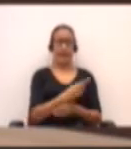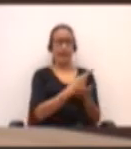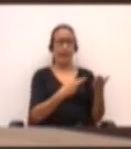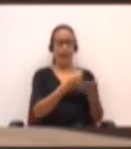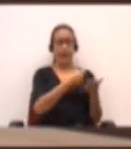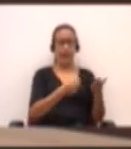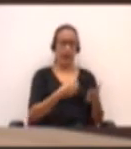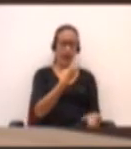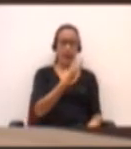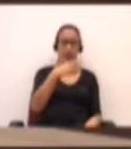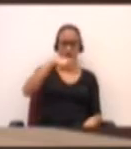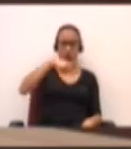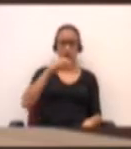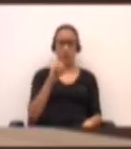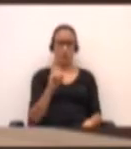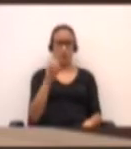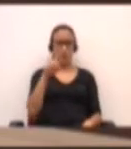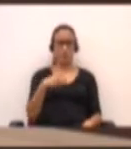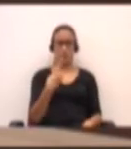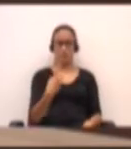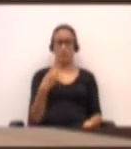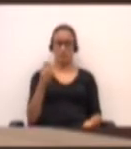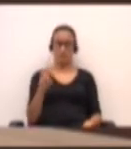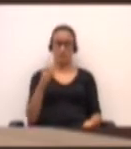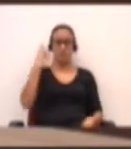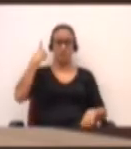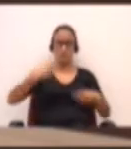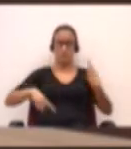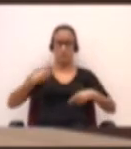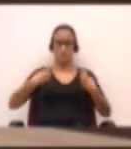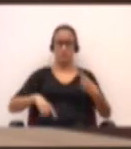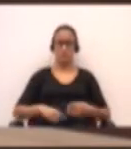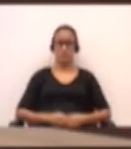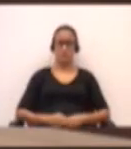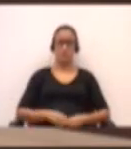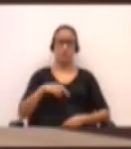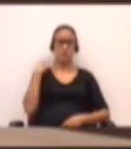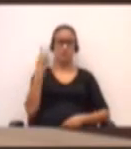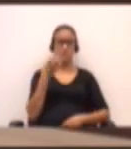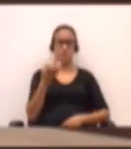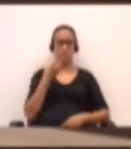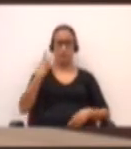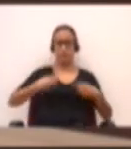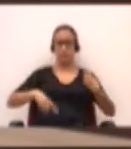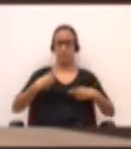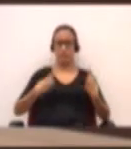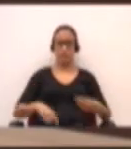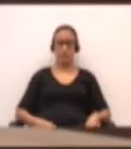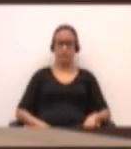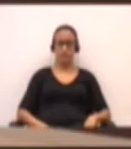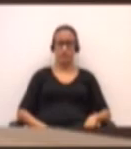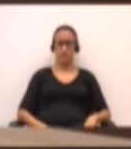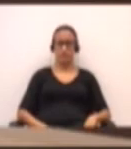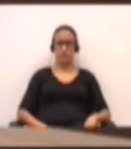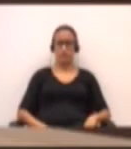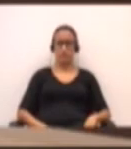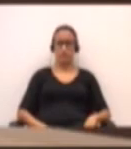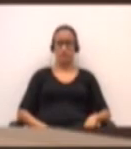Requerimento 370 de 2015 está em discussão. Algum vereador para discutir?